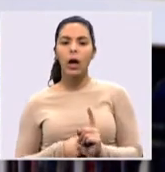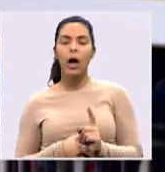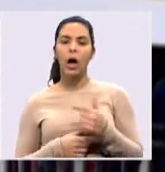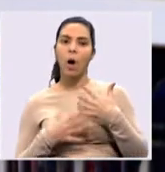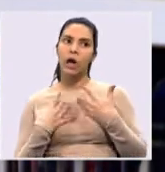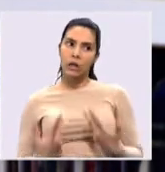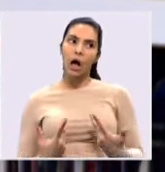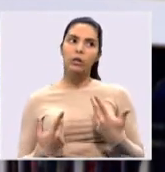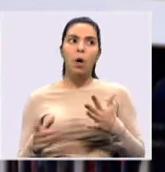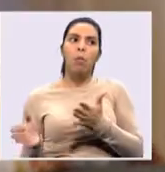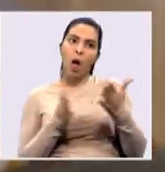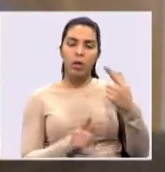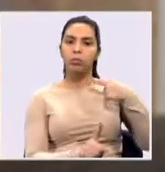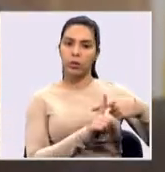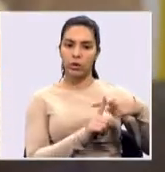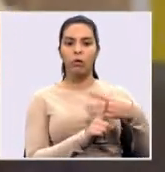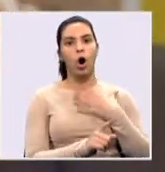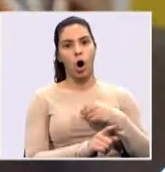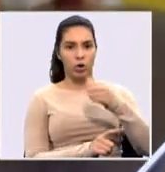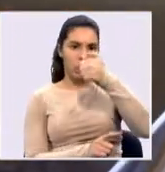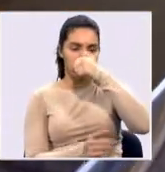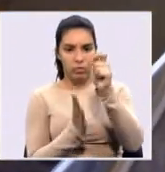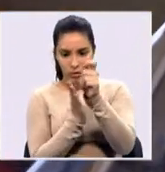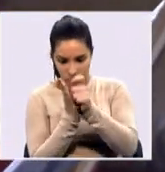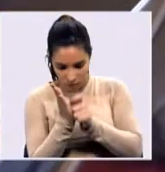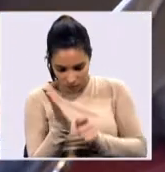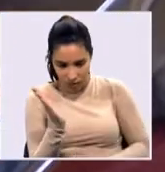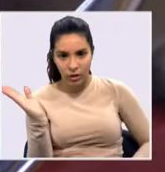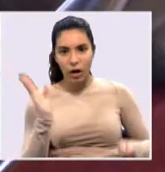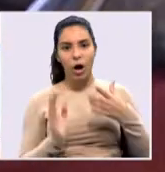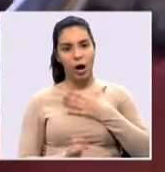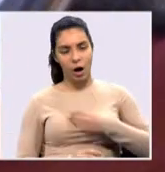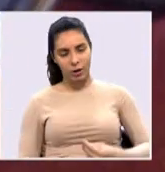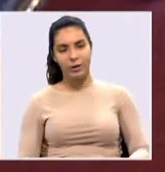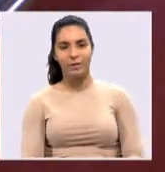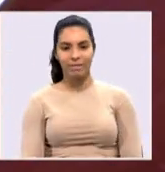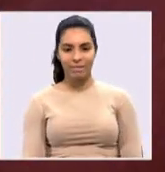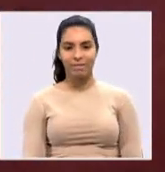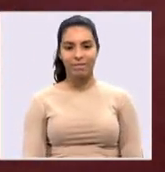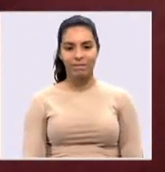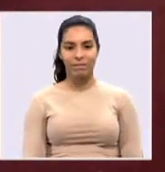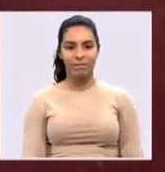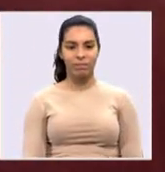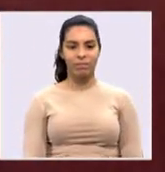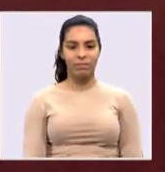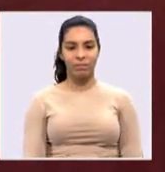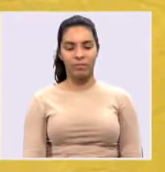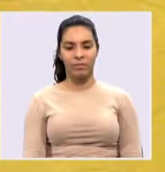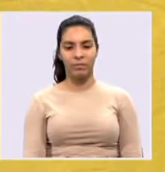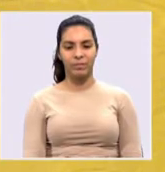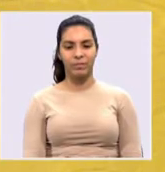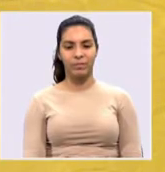às vezes é um cansaço positivo e eu gosto de ter a agenda cheia, por isso é bom.